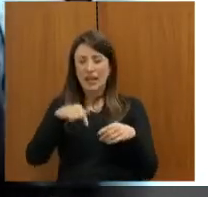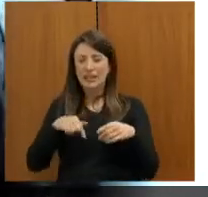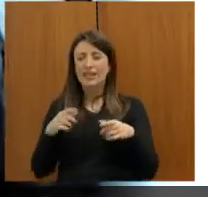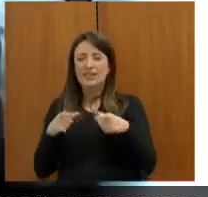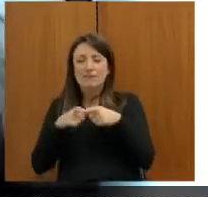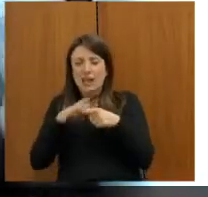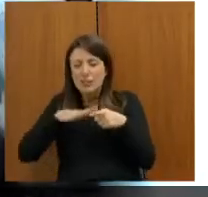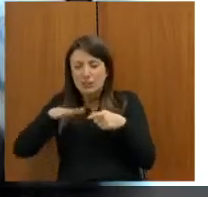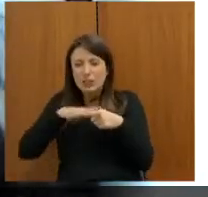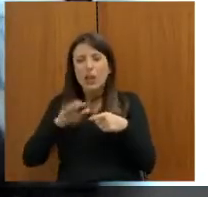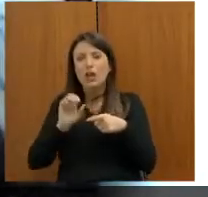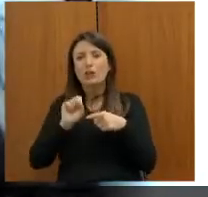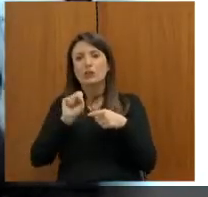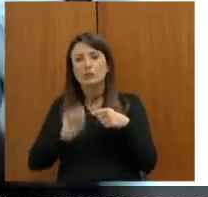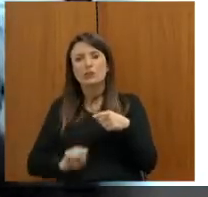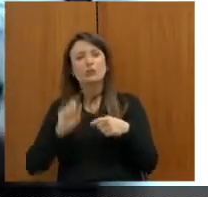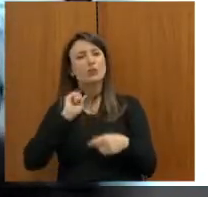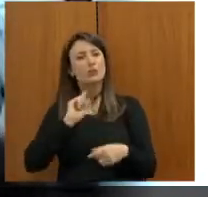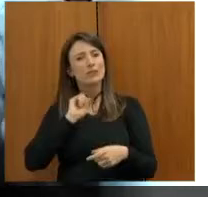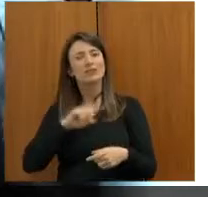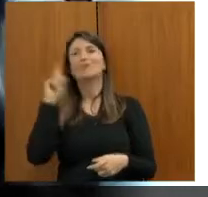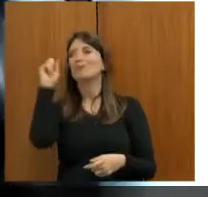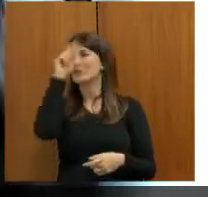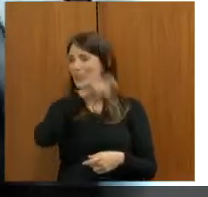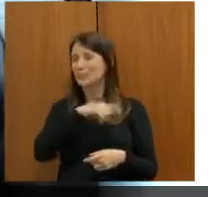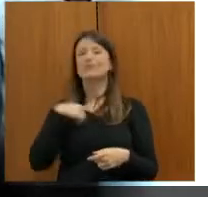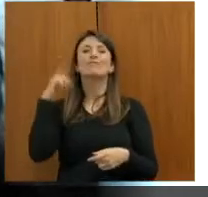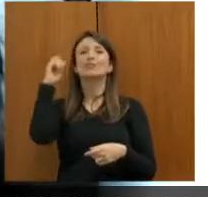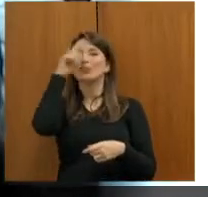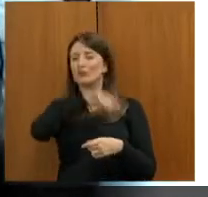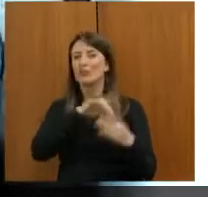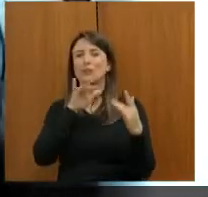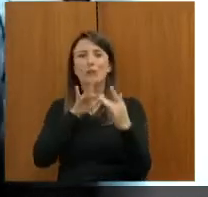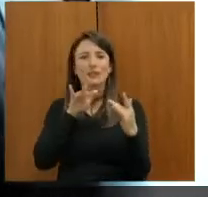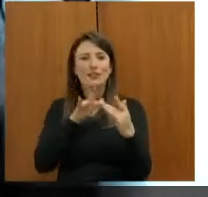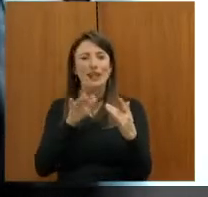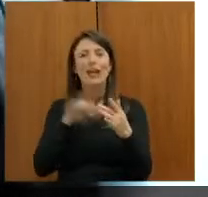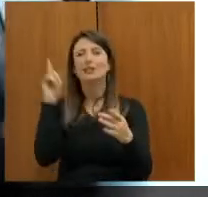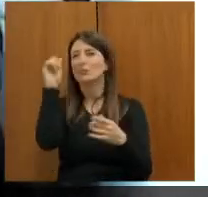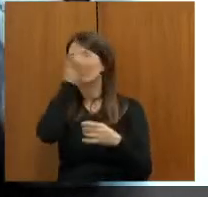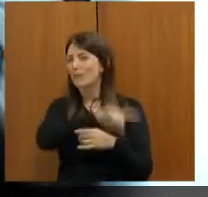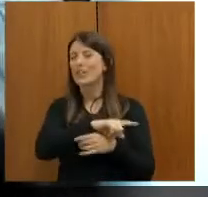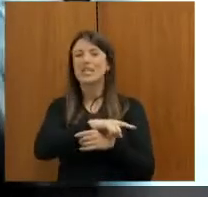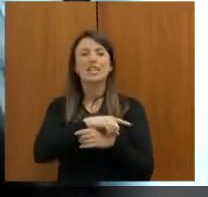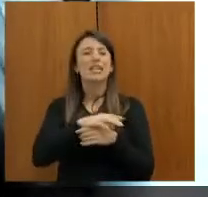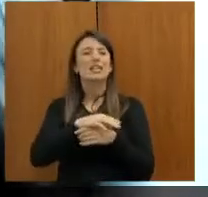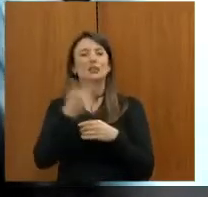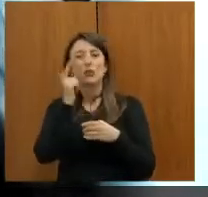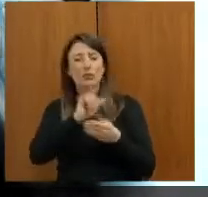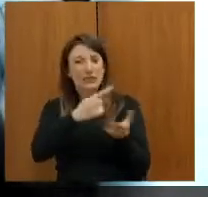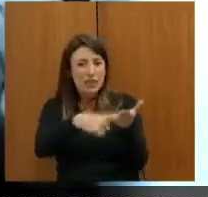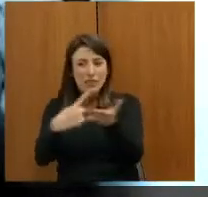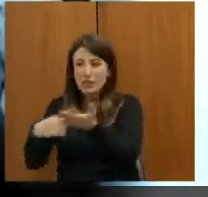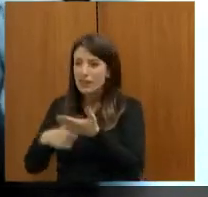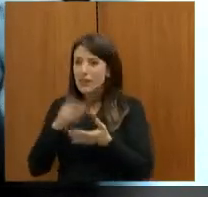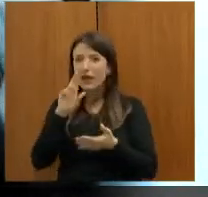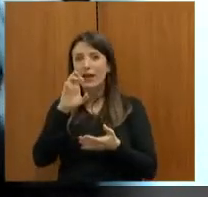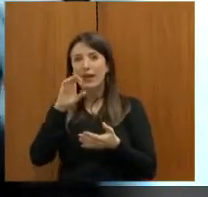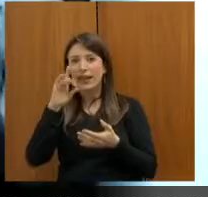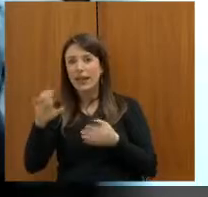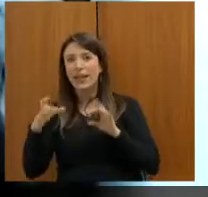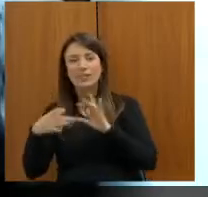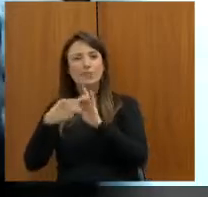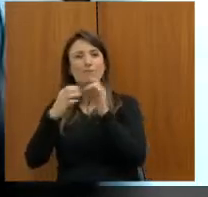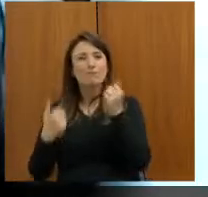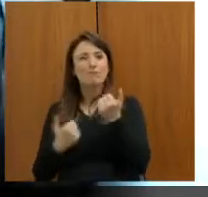do Sul de Minas é ruim difícil tudo isso é difícil contato é difícil fortalecimento de rede mas eu acho que assim como todos que estão aqui